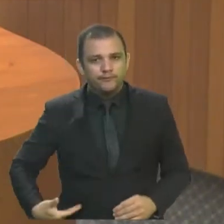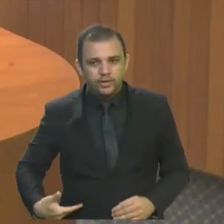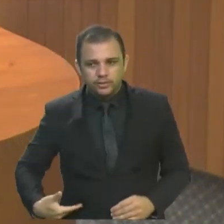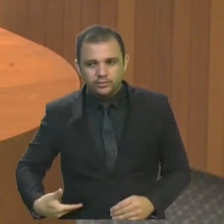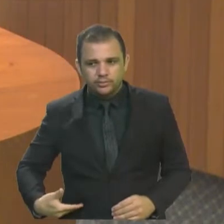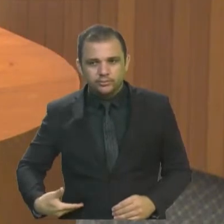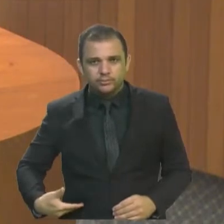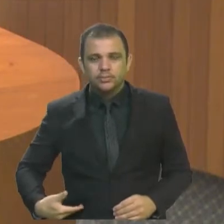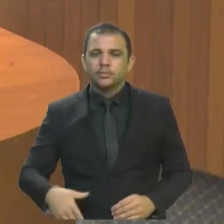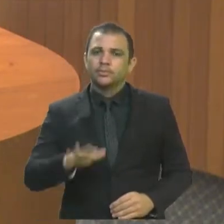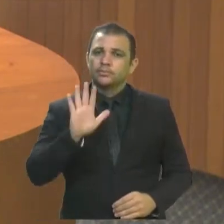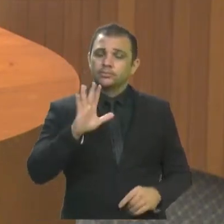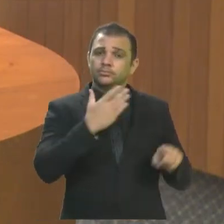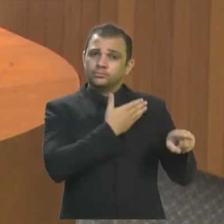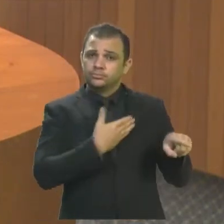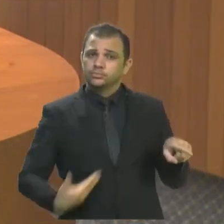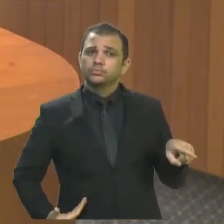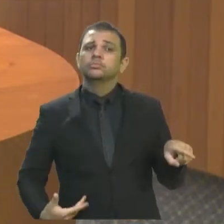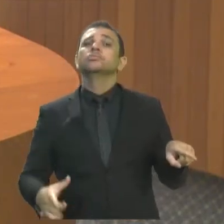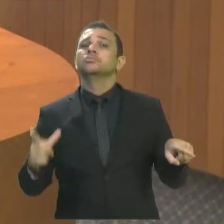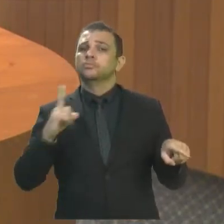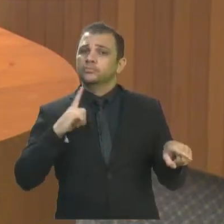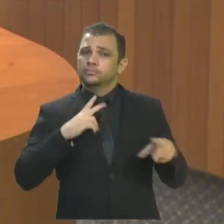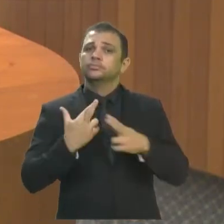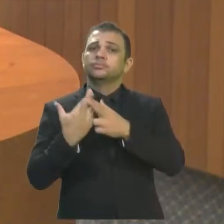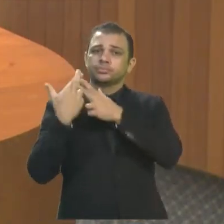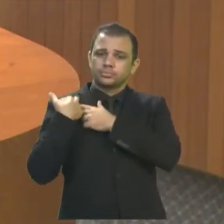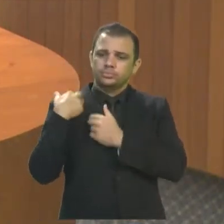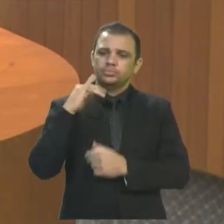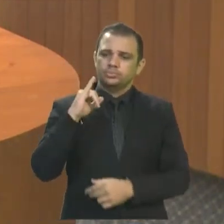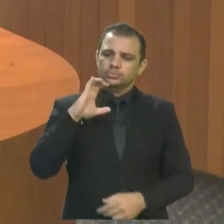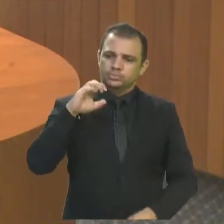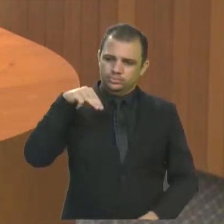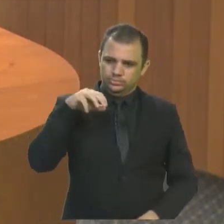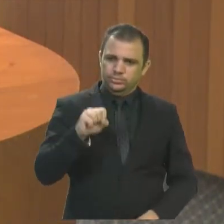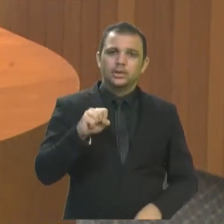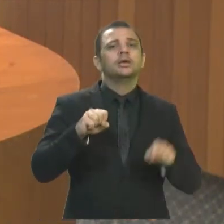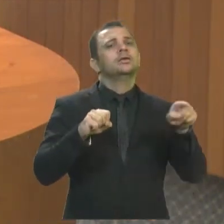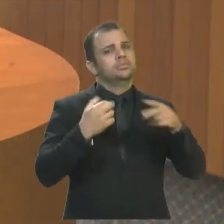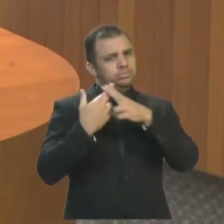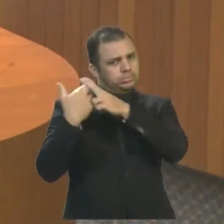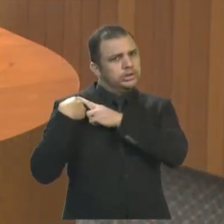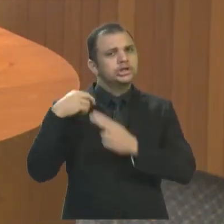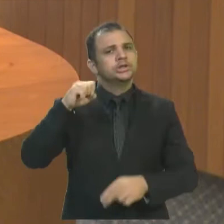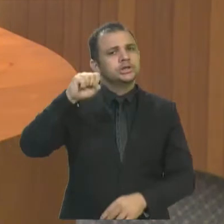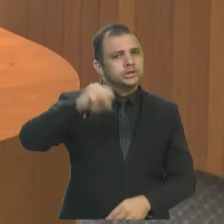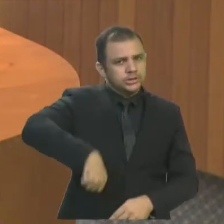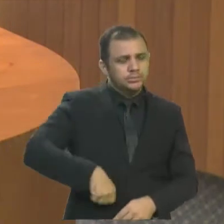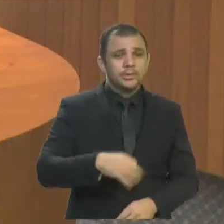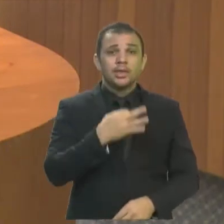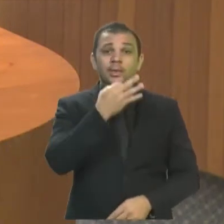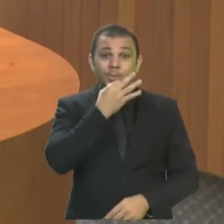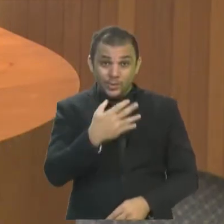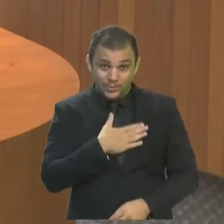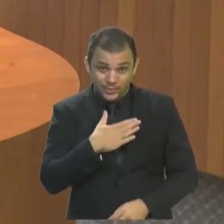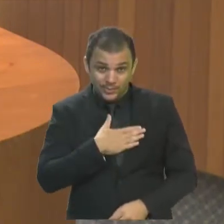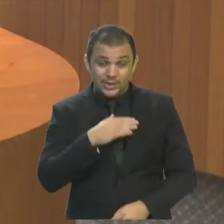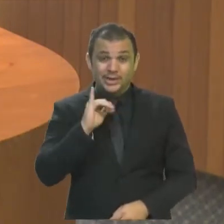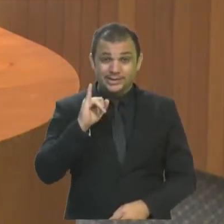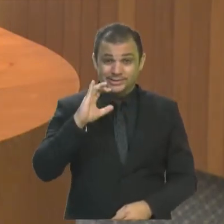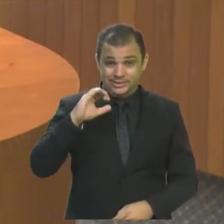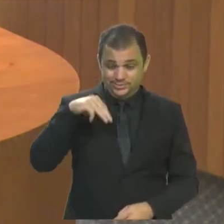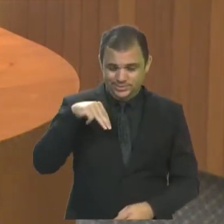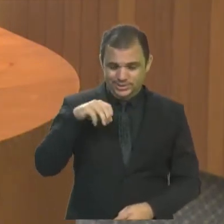Governador tem responsabilidade sobre o ICMS, sim. Eu acho que o ICMS aqui no Maranhão é caro, eu